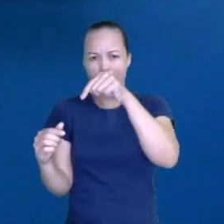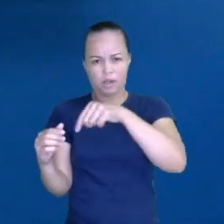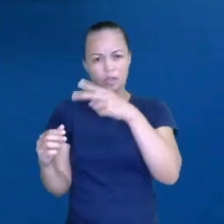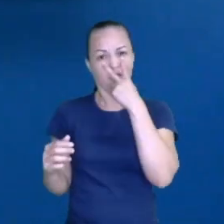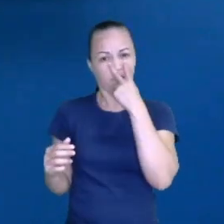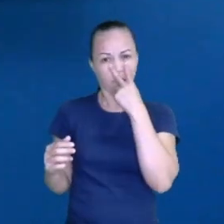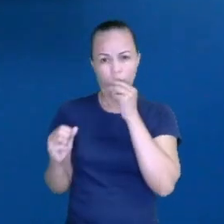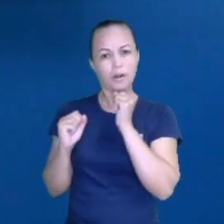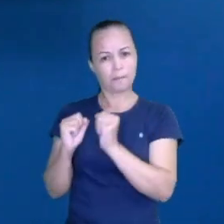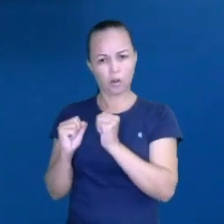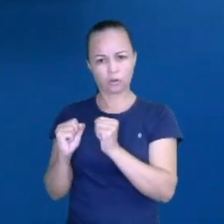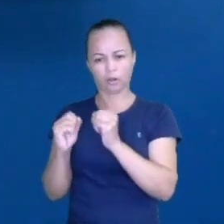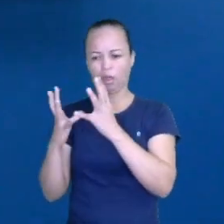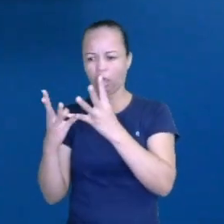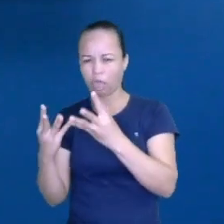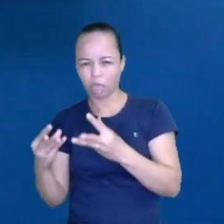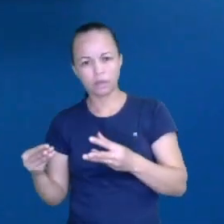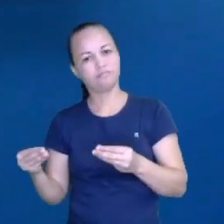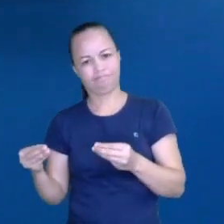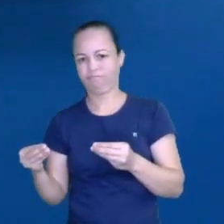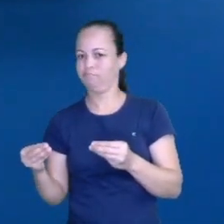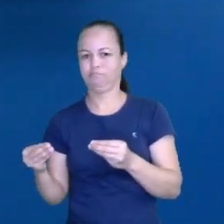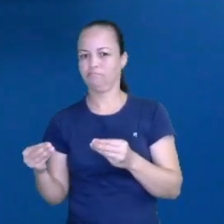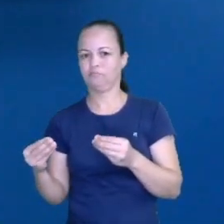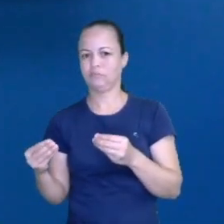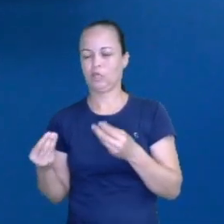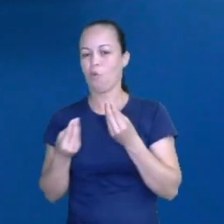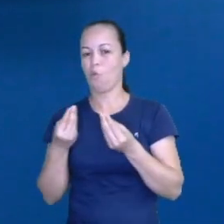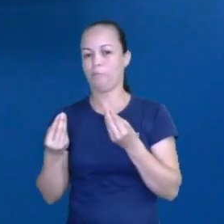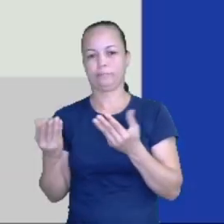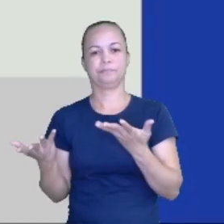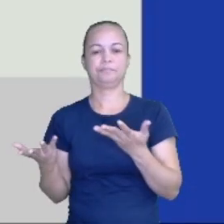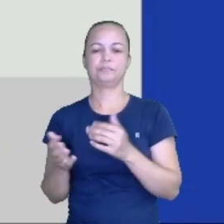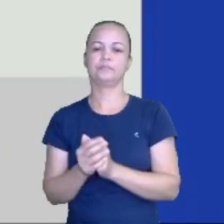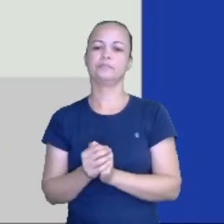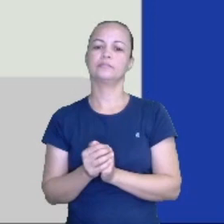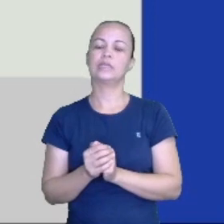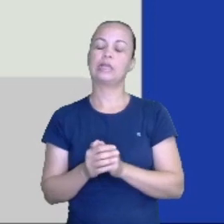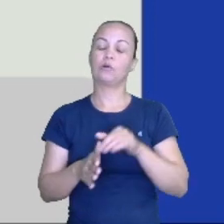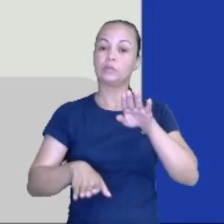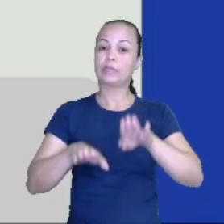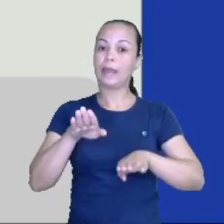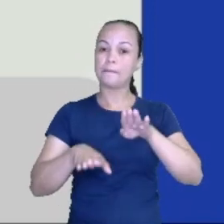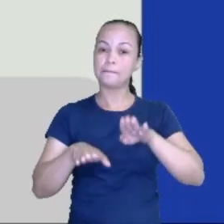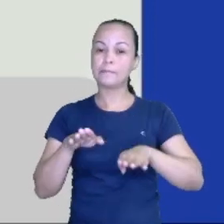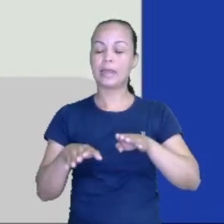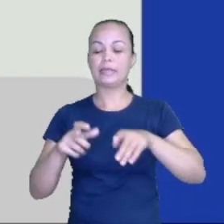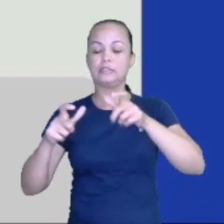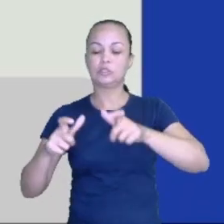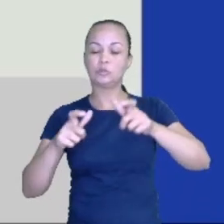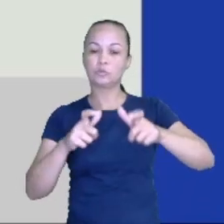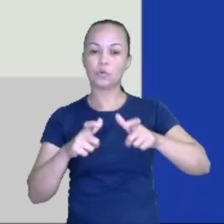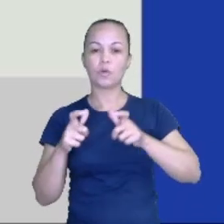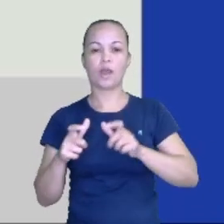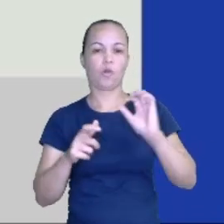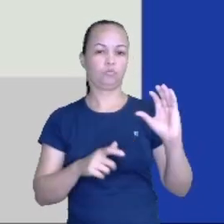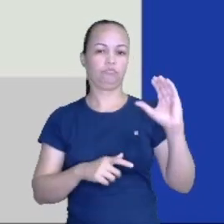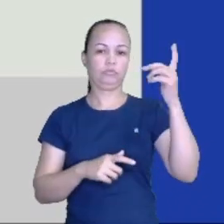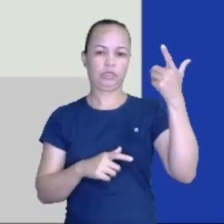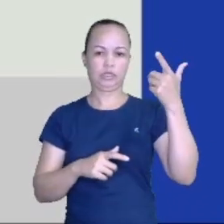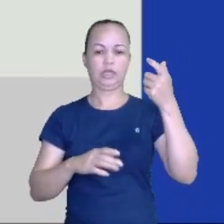não dá certo, ia derreter, não é, pessoal? Então, depende de cada clima, depende de todas